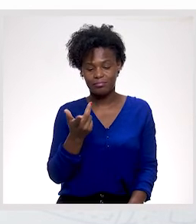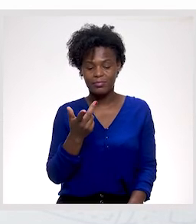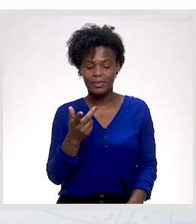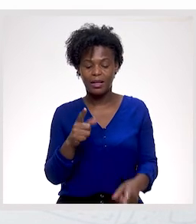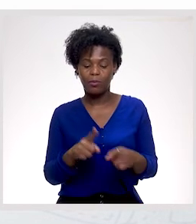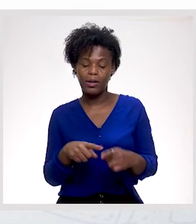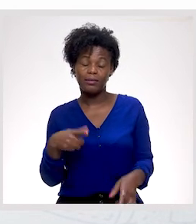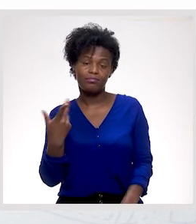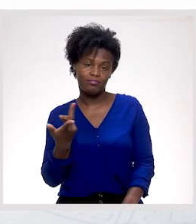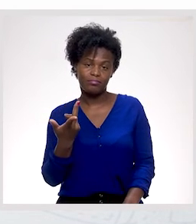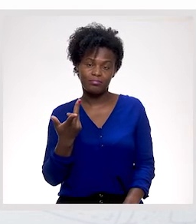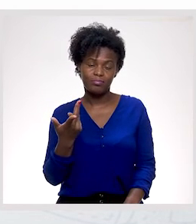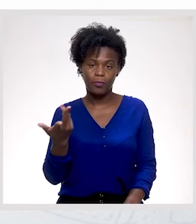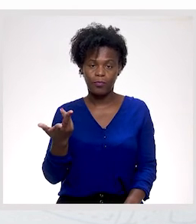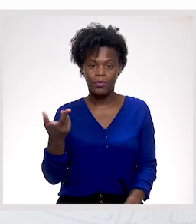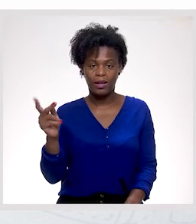Makemake,